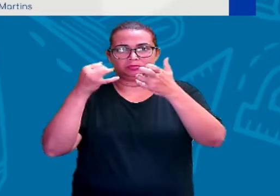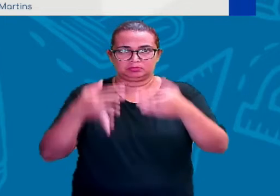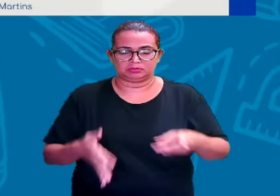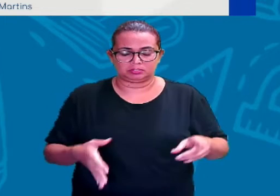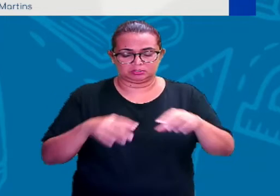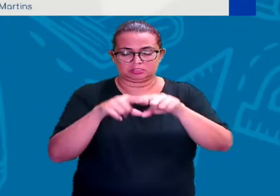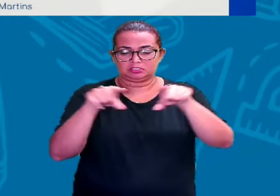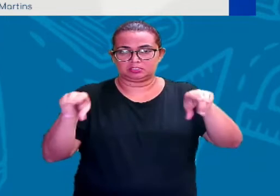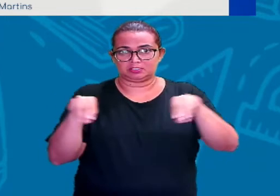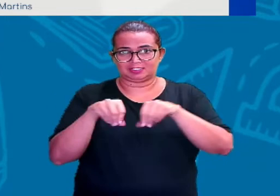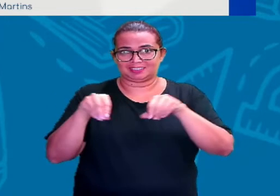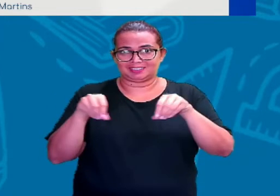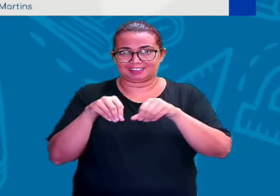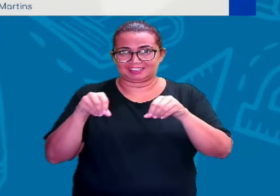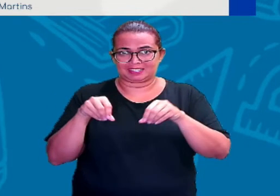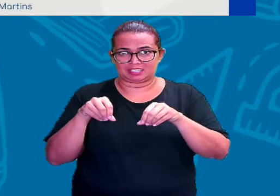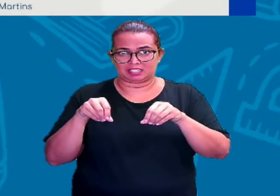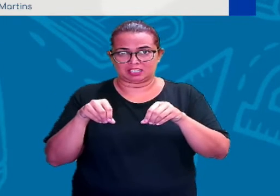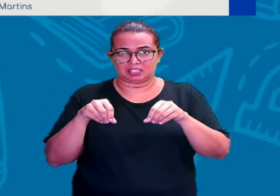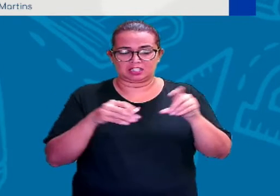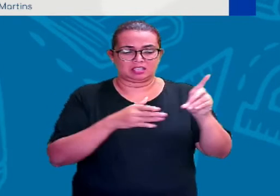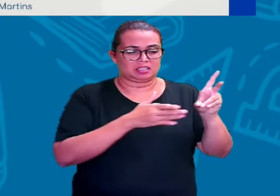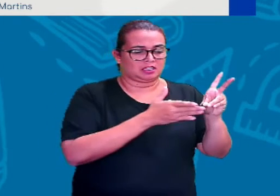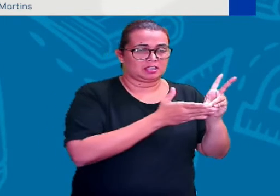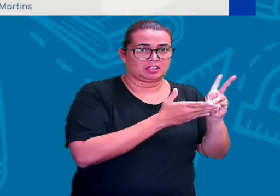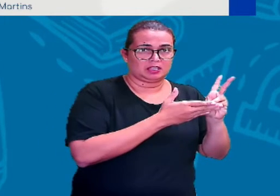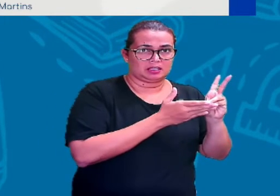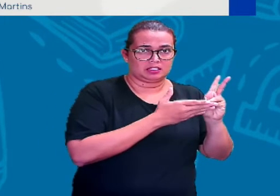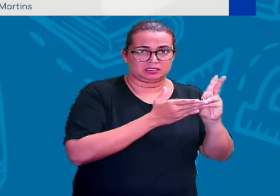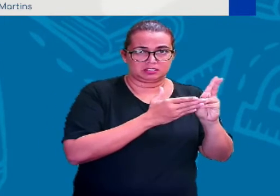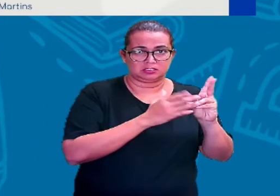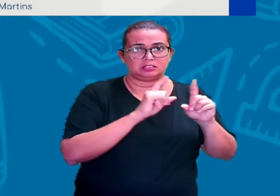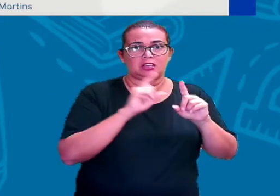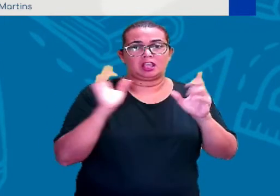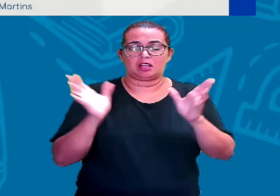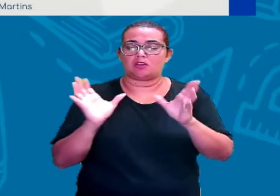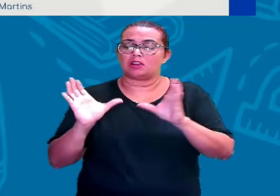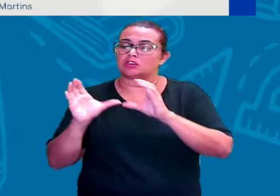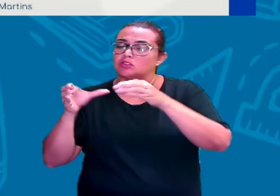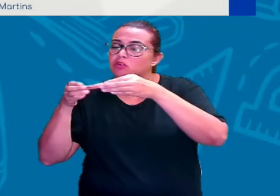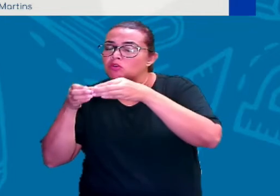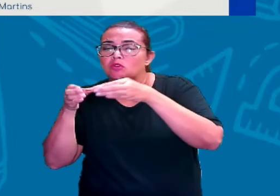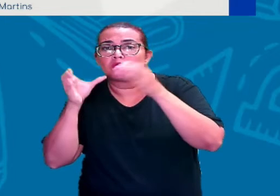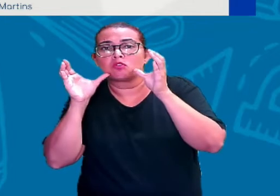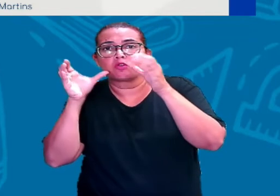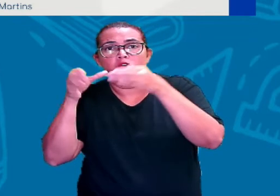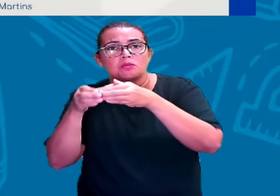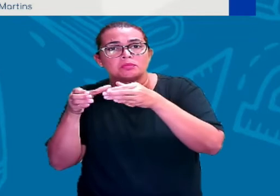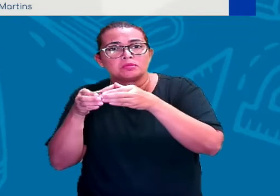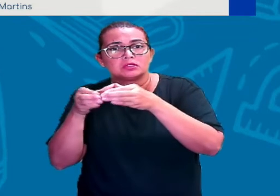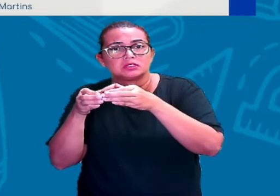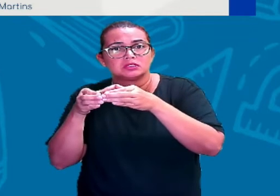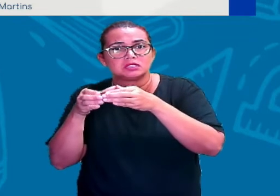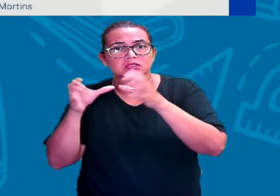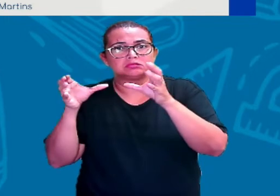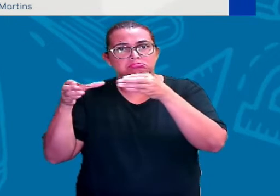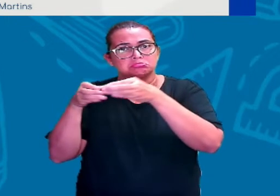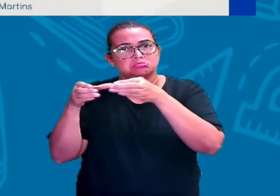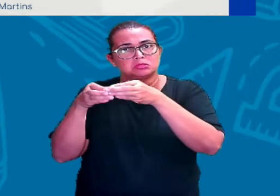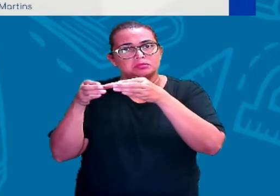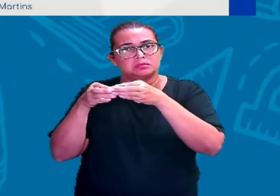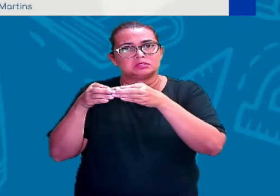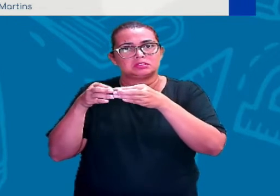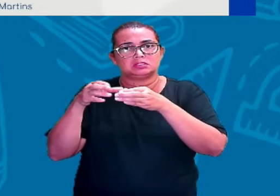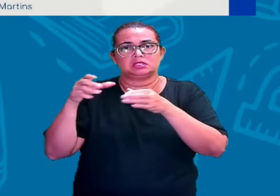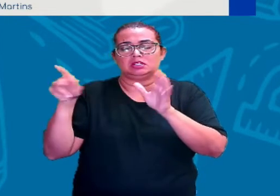indígenas e agora a gente vai falar das comunidades quilombolas. Essas comunidades, elas foram formadas durante,